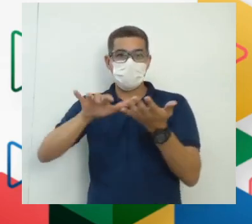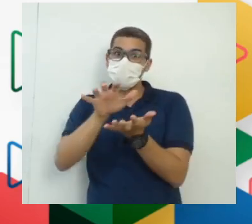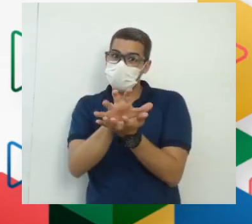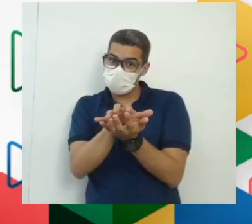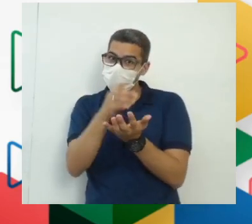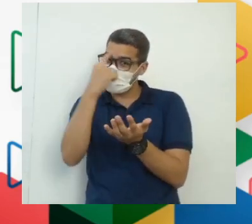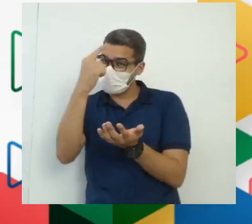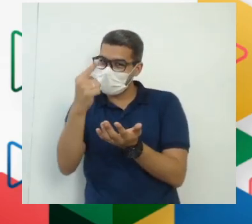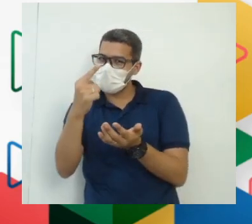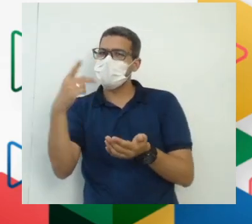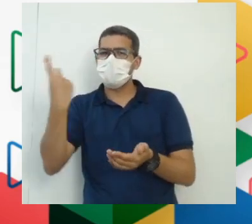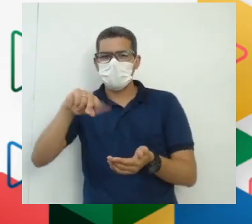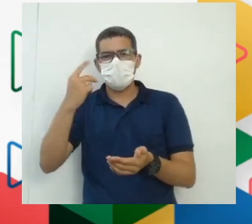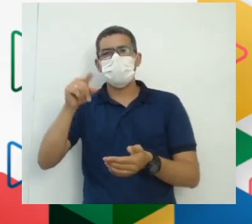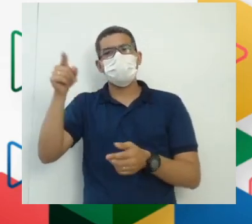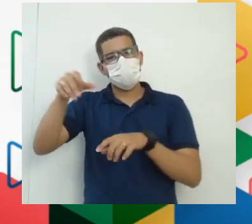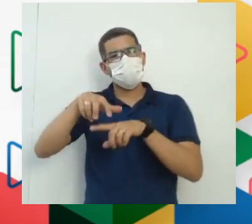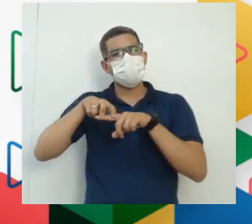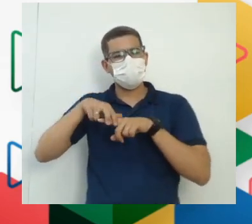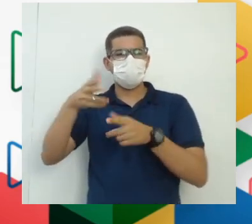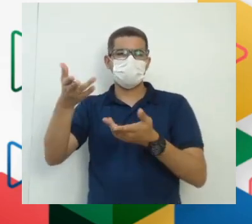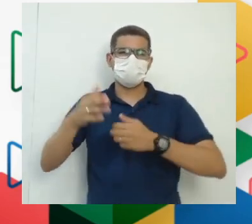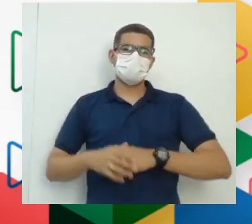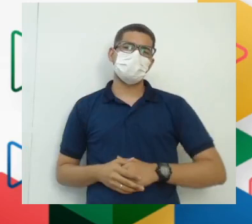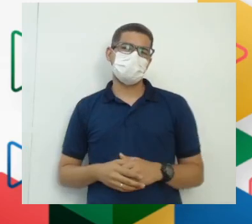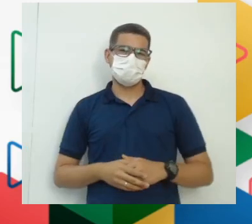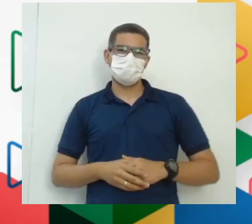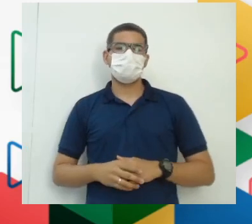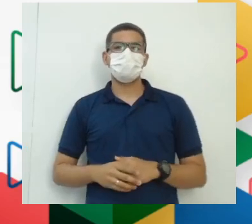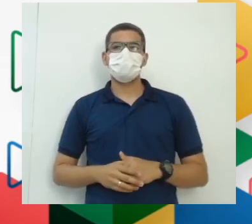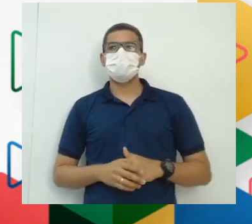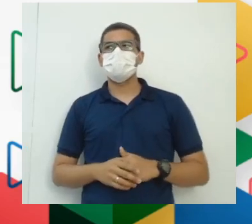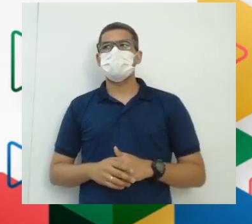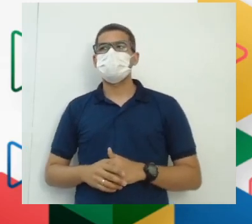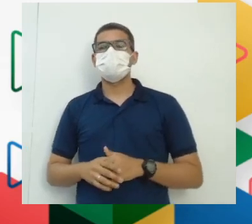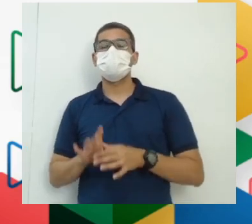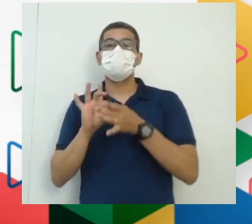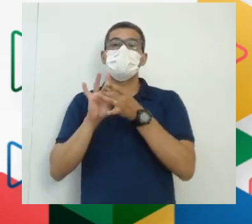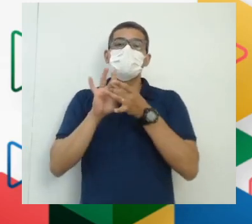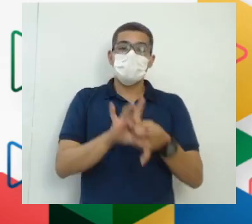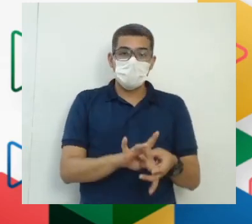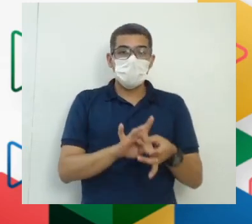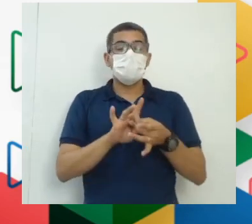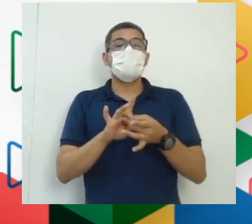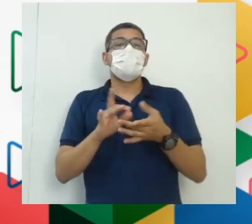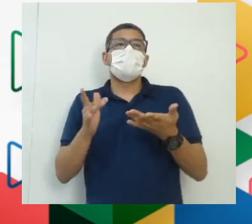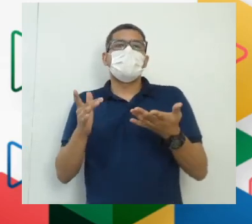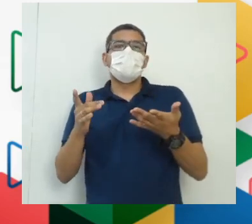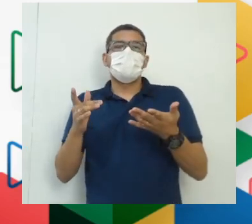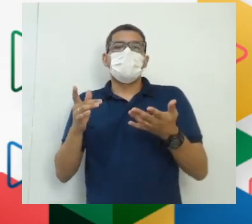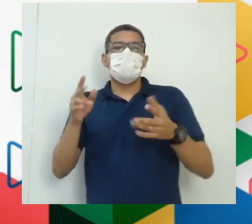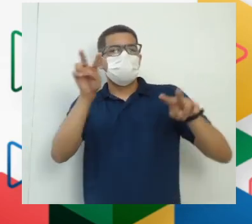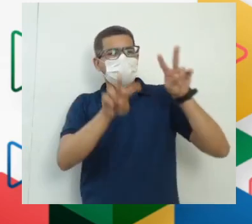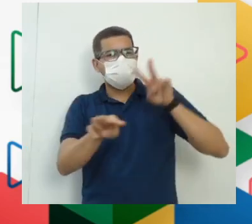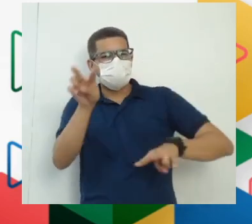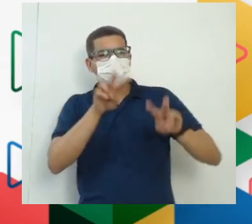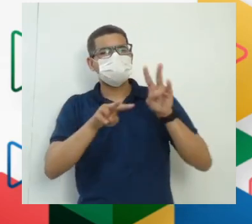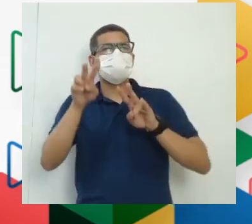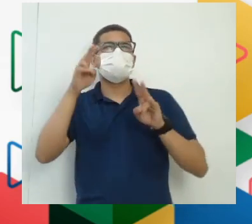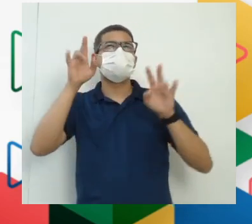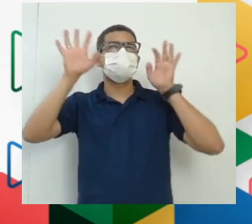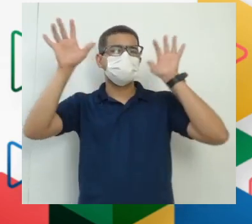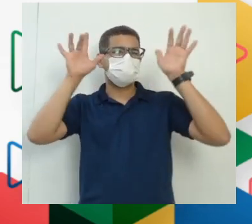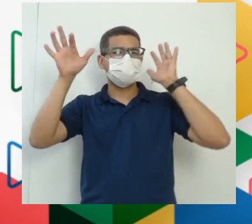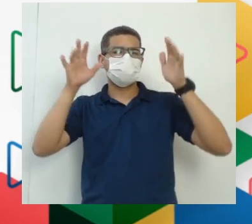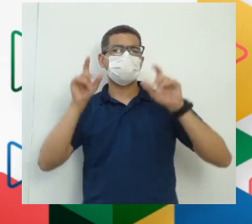Pernambucana que a gente aqui também agora há pouco falou. Então, dentro desse contexto que a gente acabou de vislumbrar, desenhar, ele